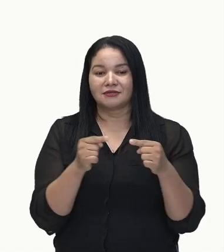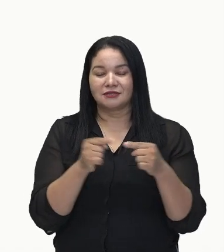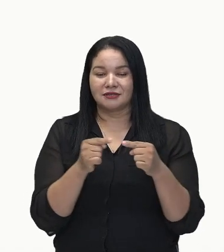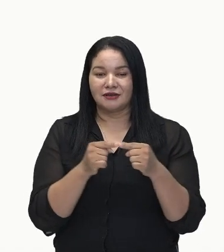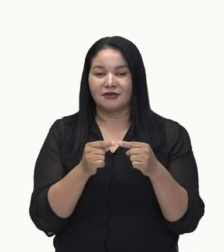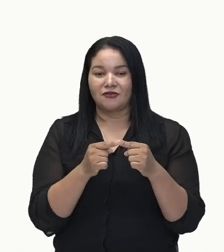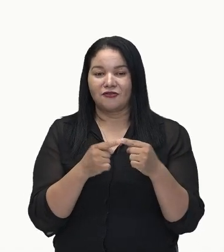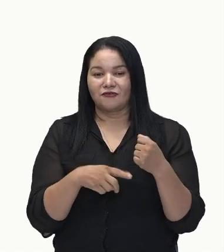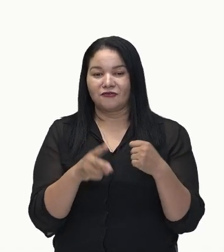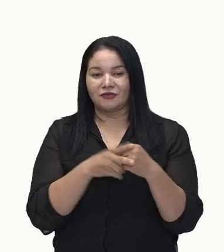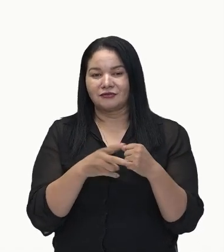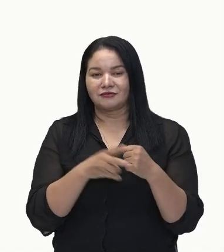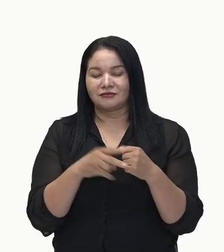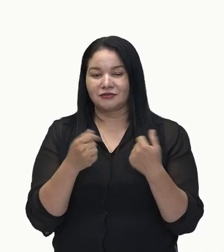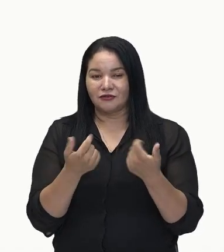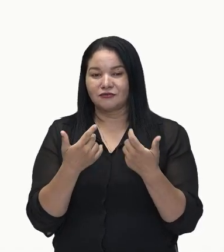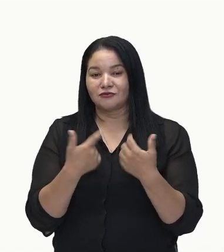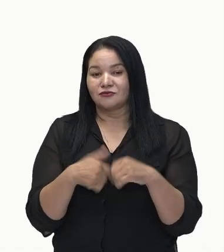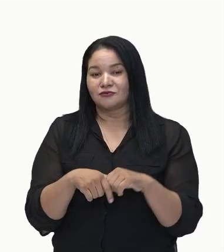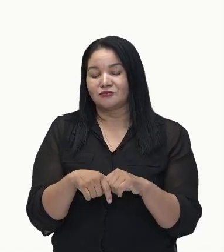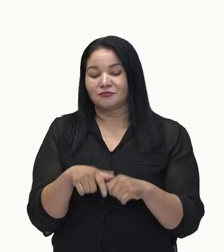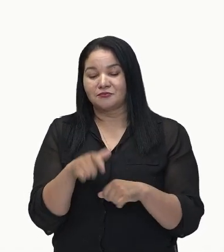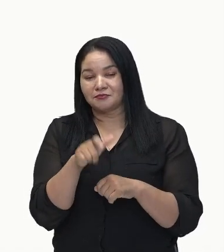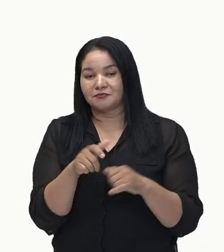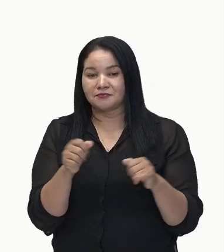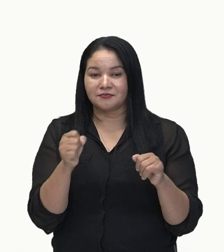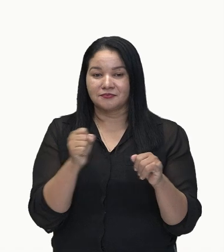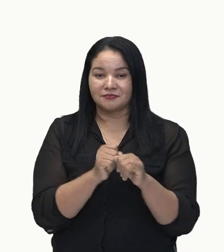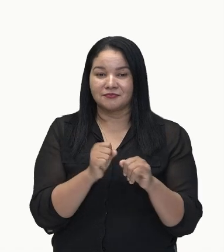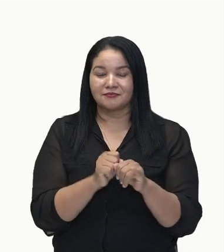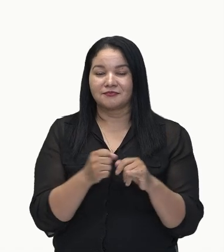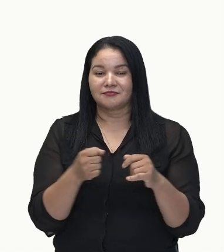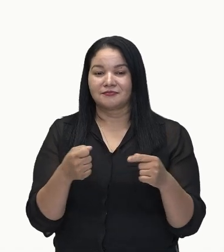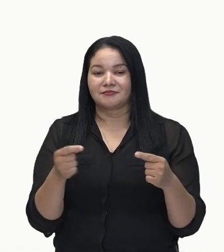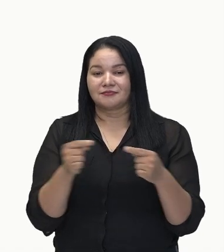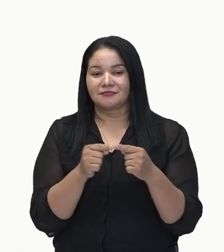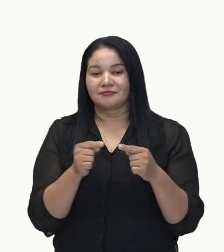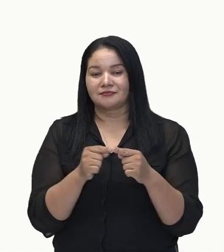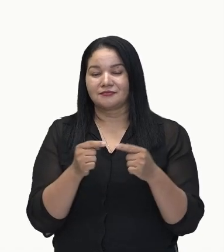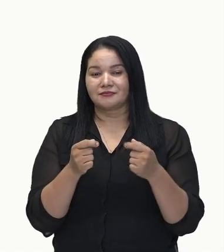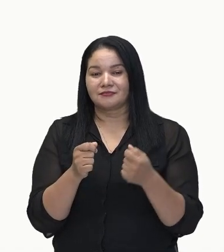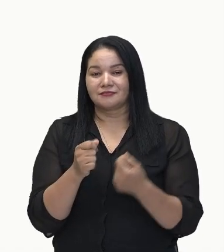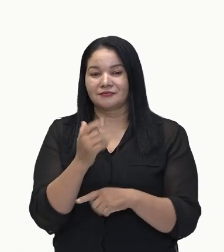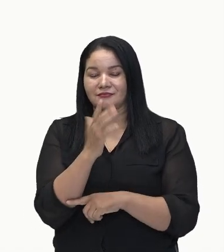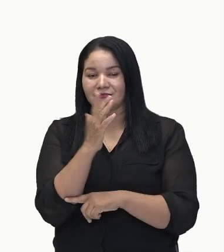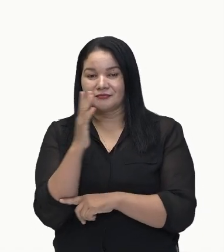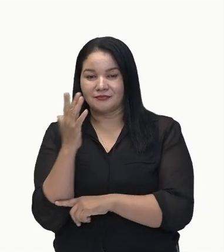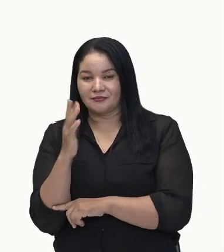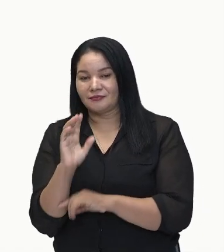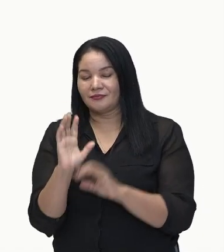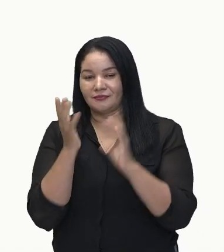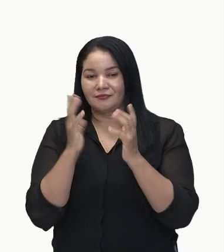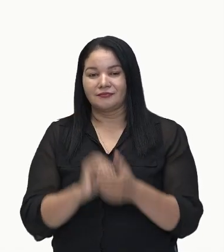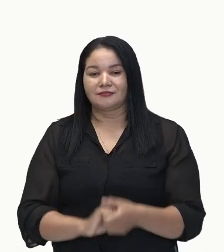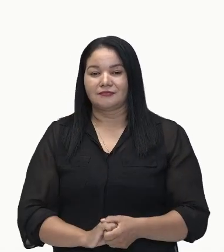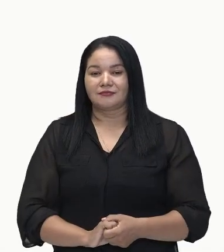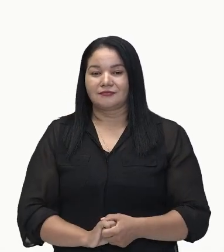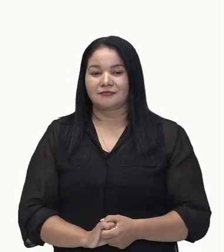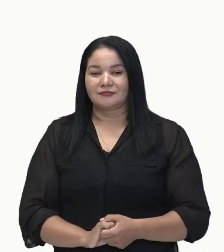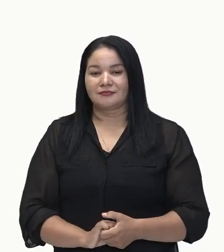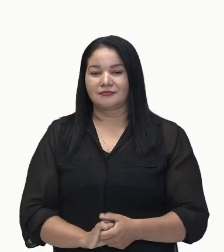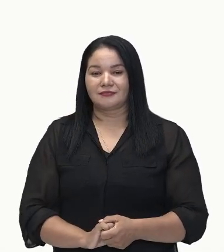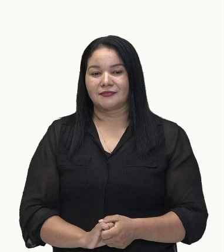inexistente, exprime fenômenos da natureza, chover, relampejar, ventar, nevar, gear, amanhecer,